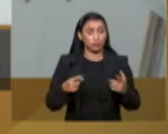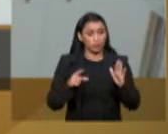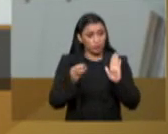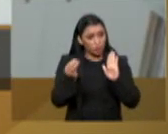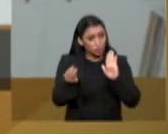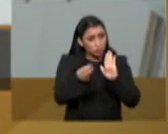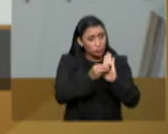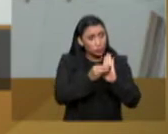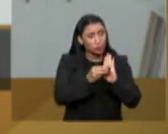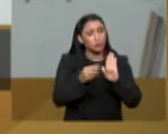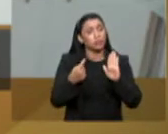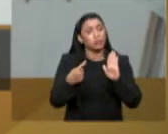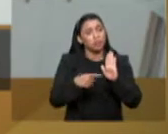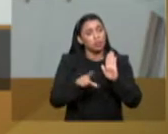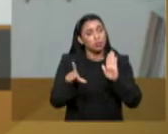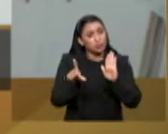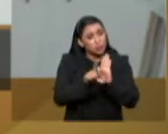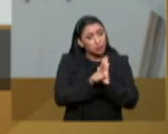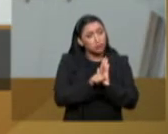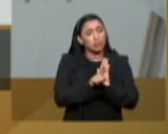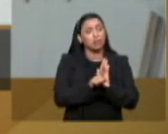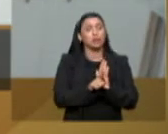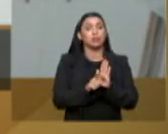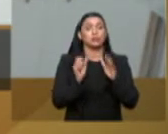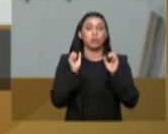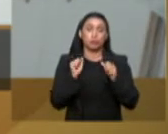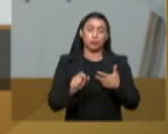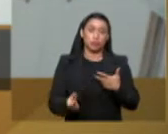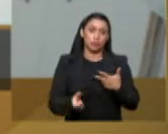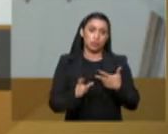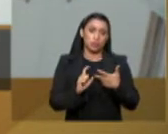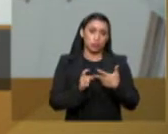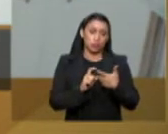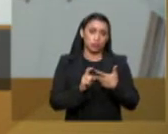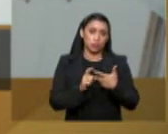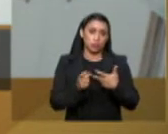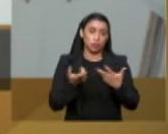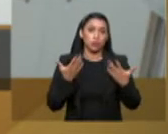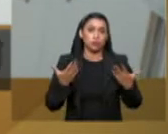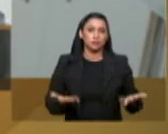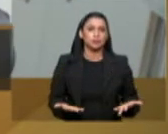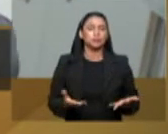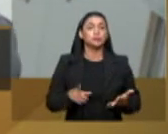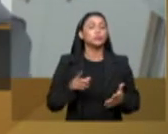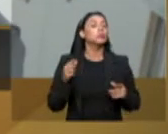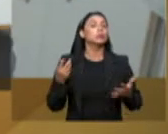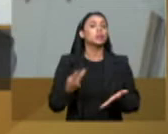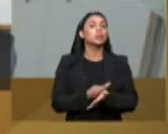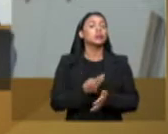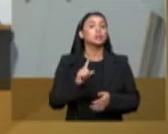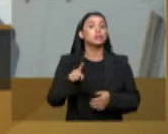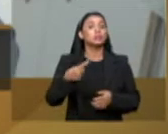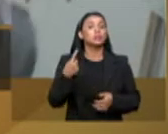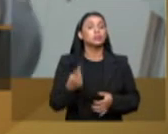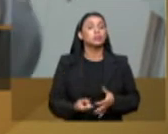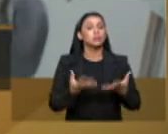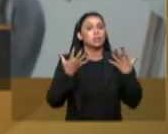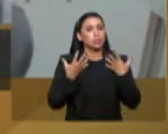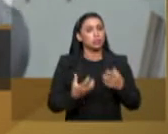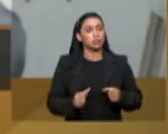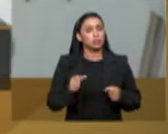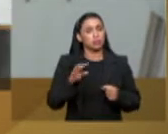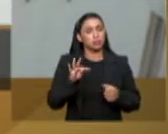que viabilizou a flexibilização para o Poder Executivo. A consequência imediata disso, acolhida essa